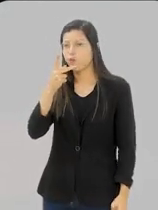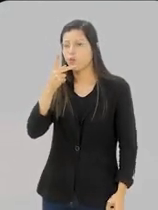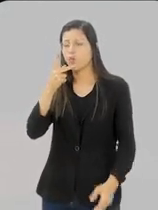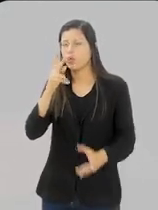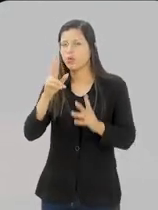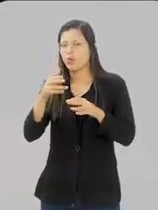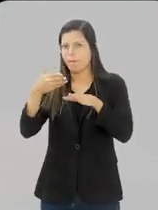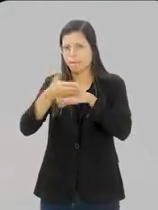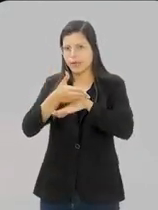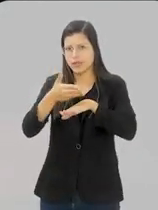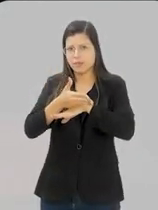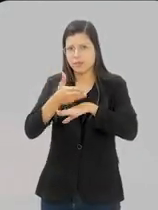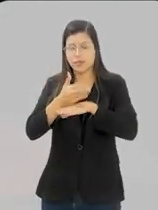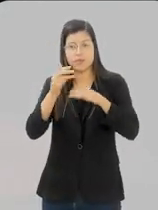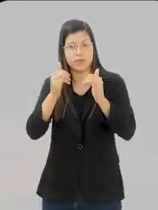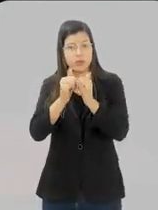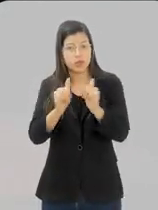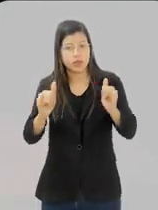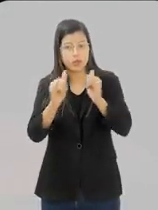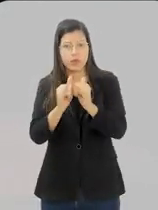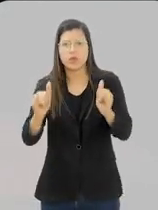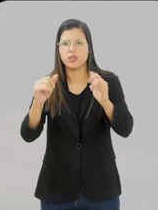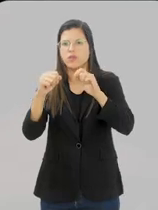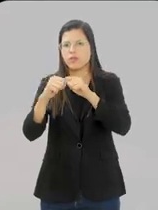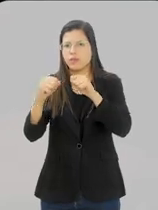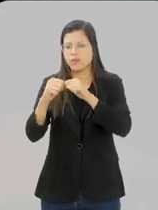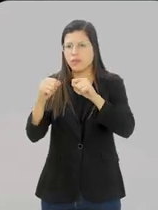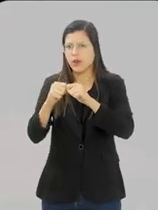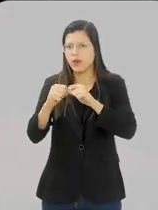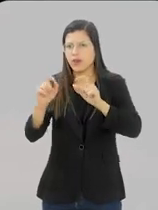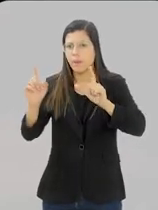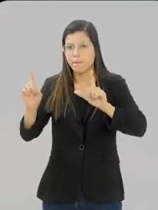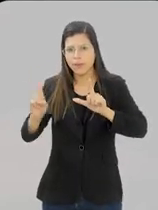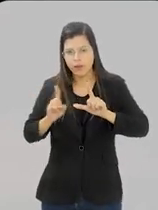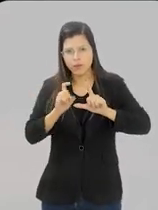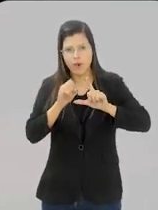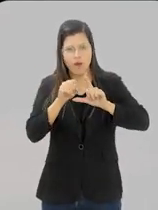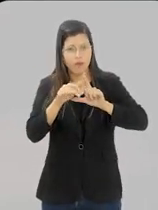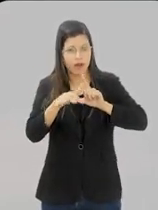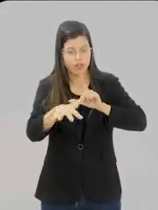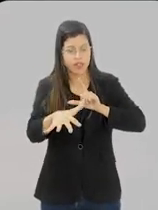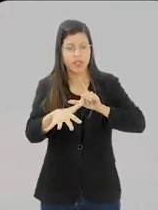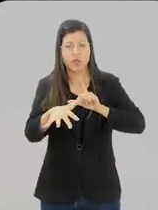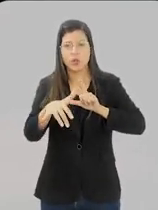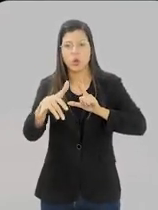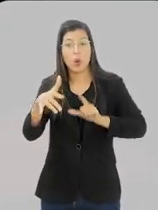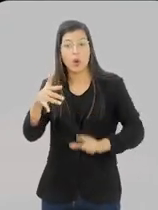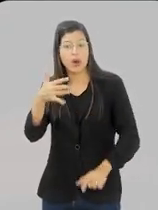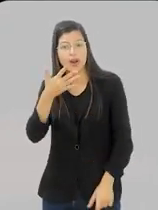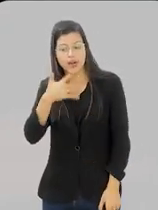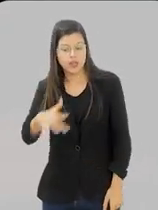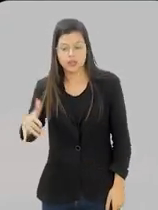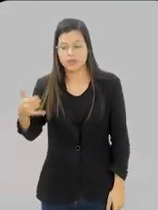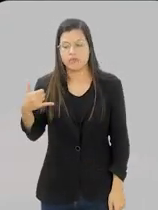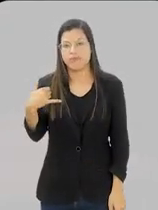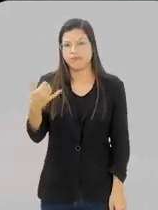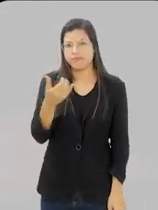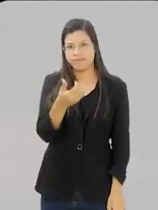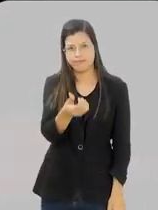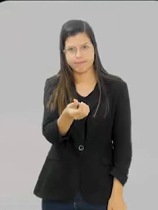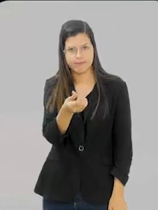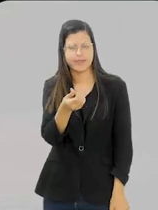a participação e a divulgação que é feita pelos influenciadores mirins, né? Crianças de 6 anos, e aí